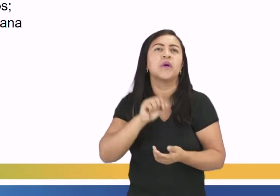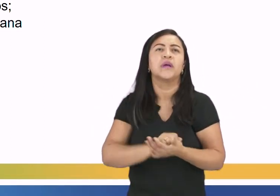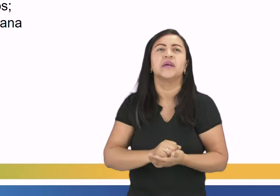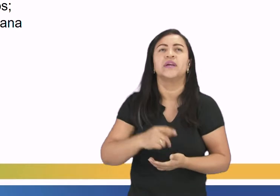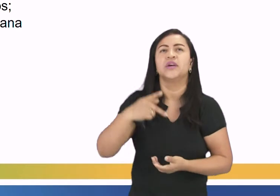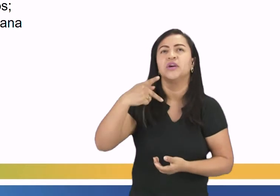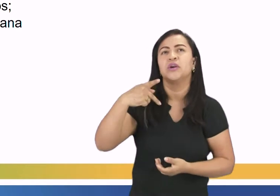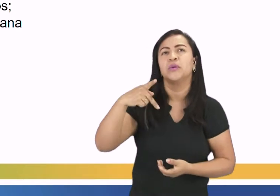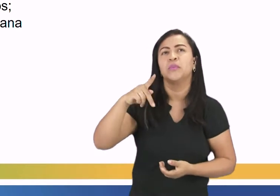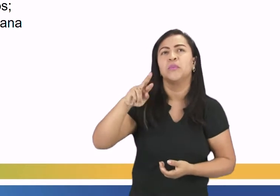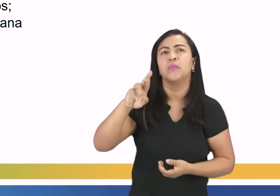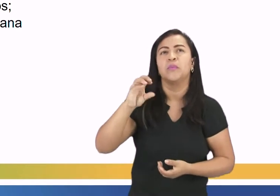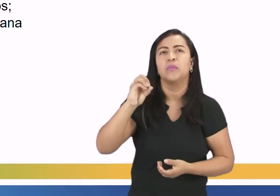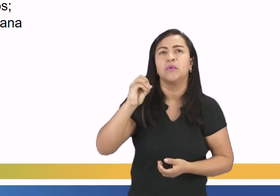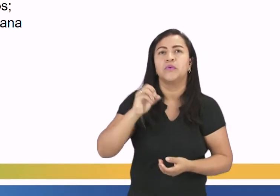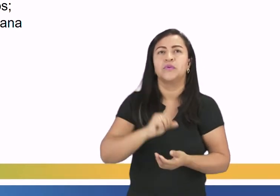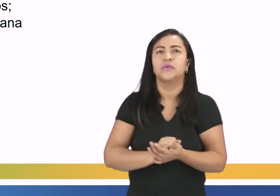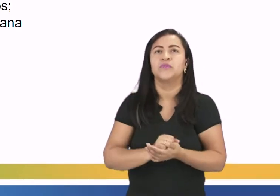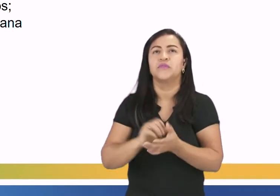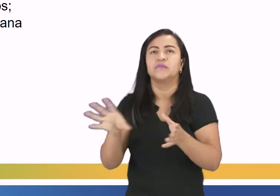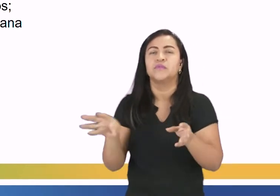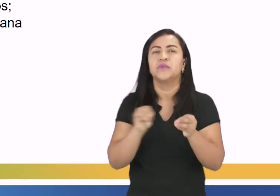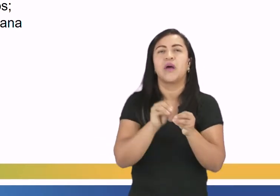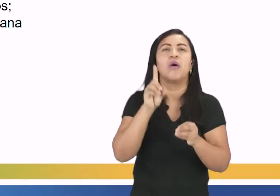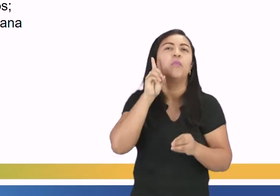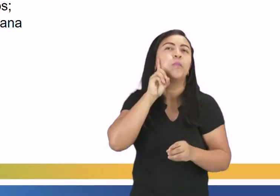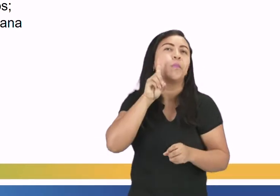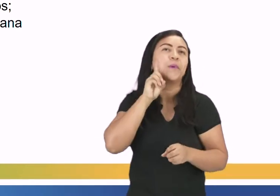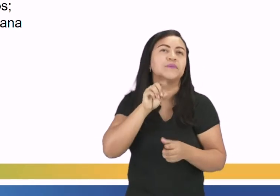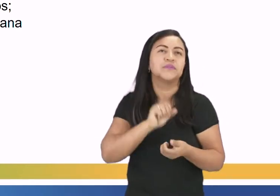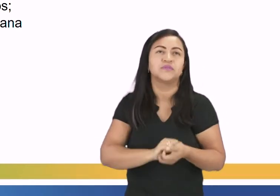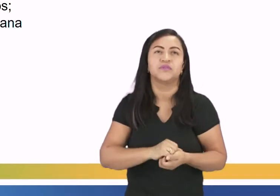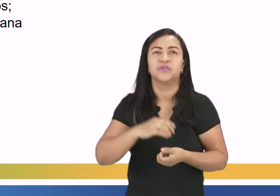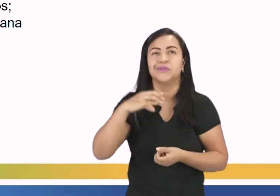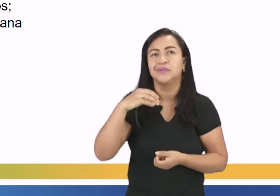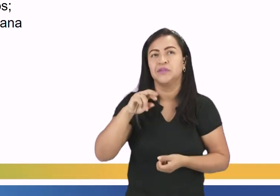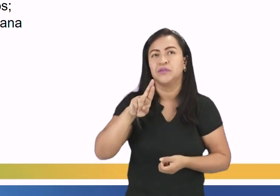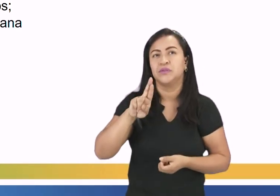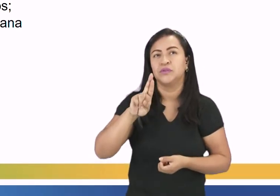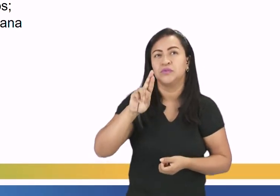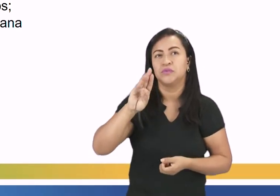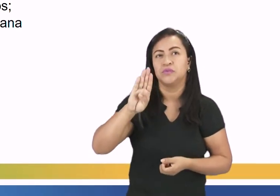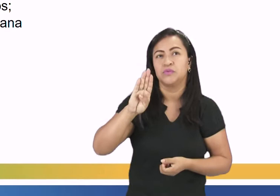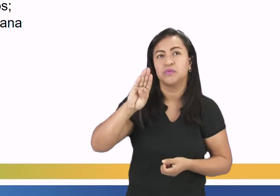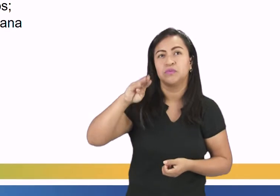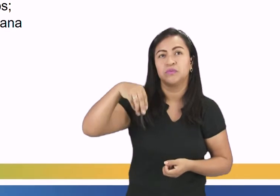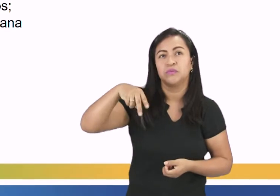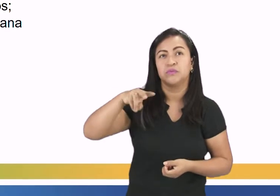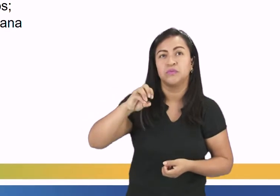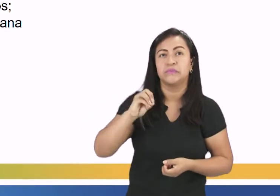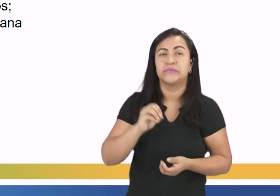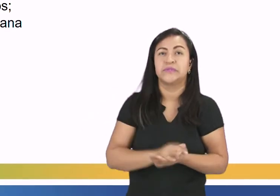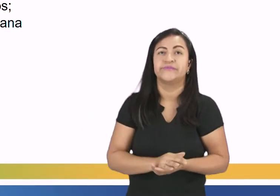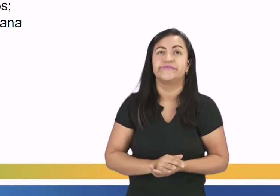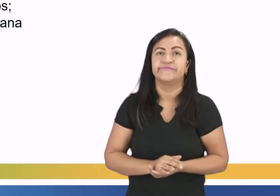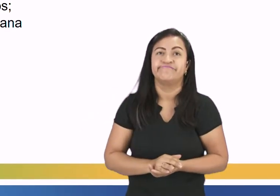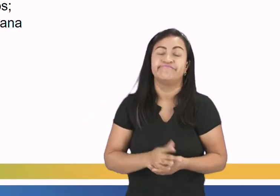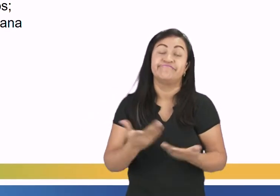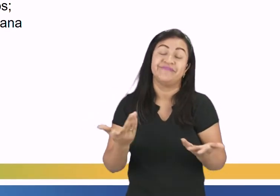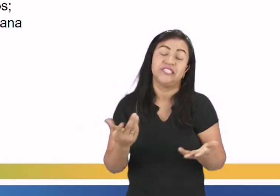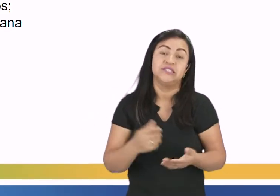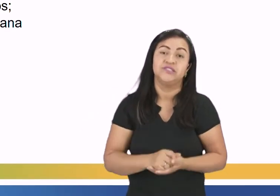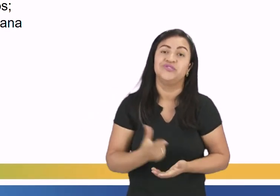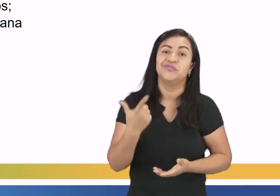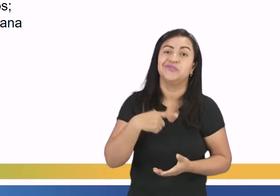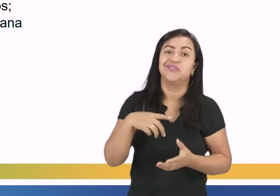os cubanos obrigados a aceitar a intervenção norte-americana. Os Estados